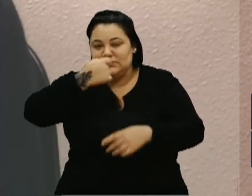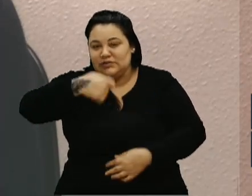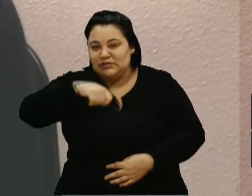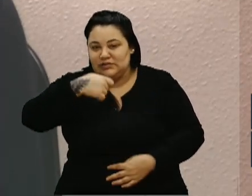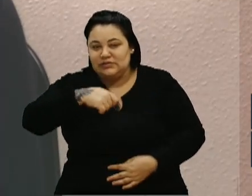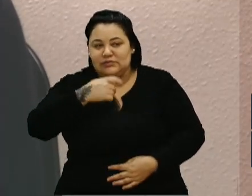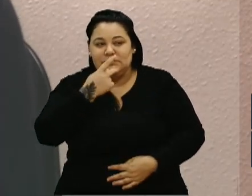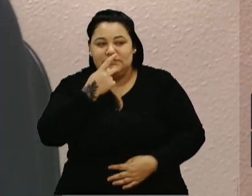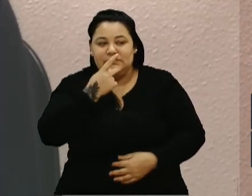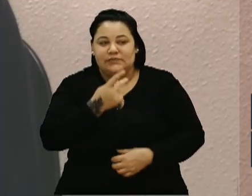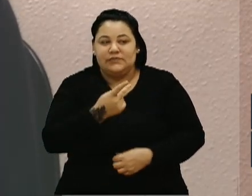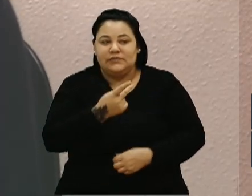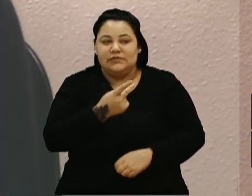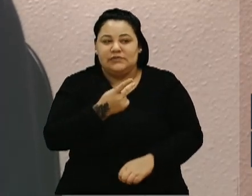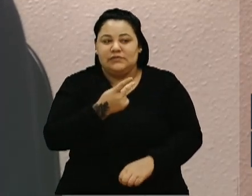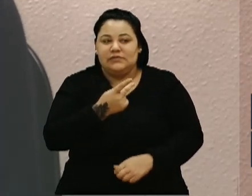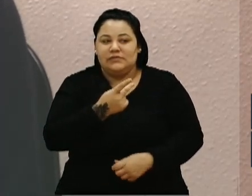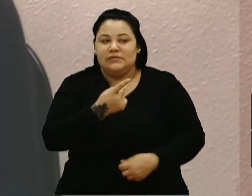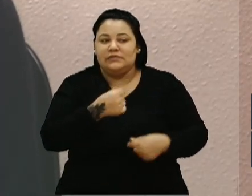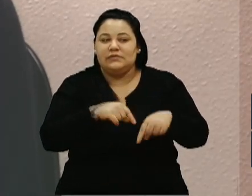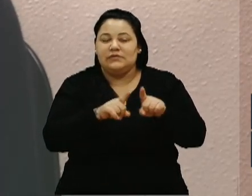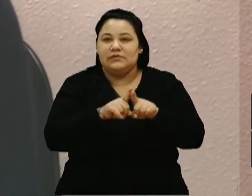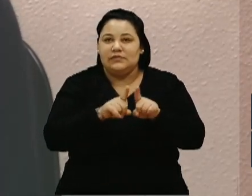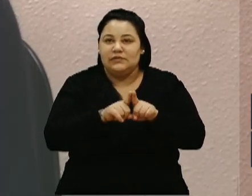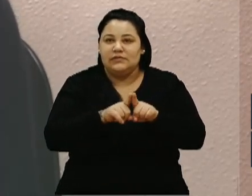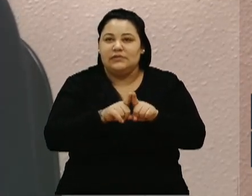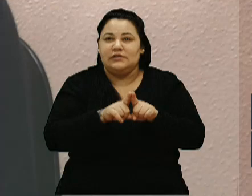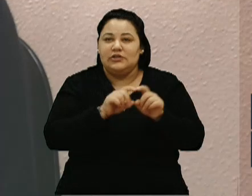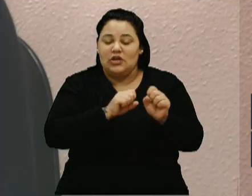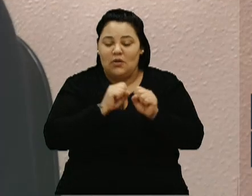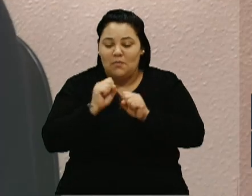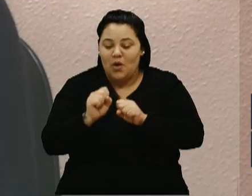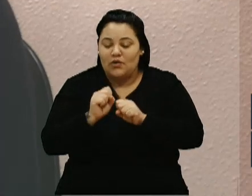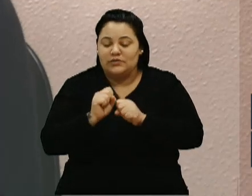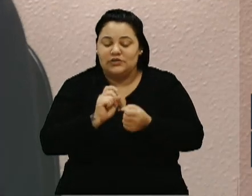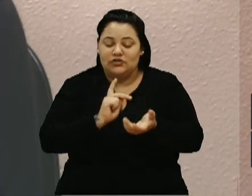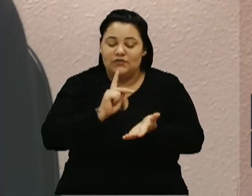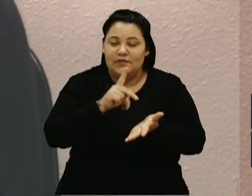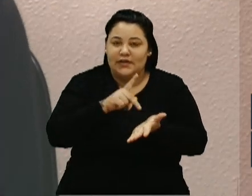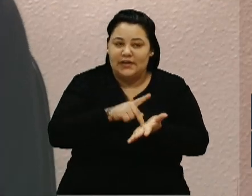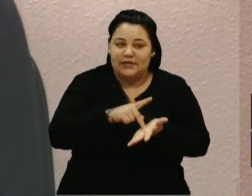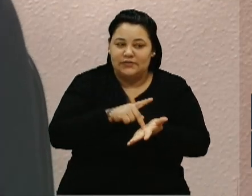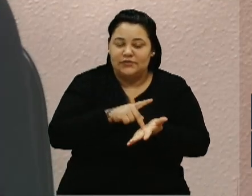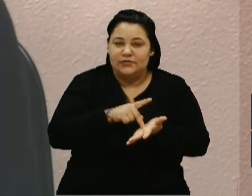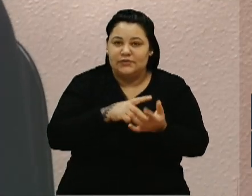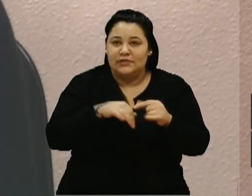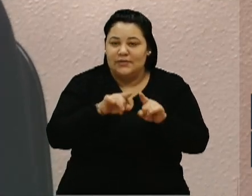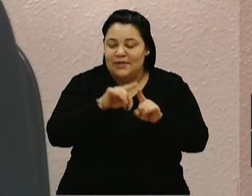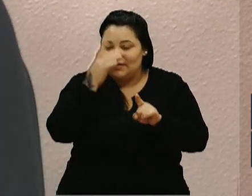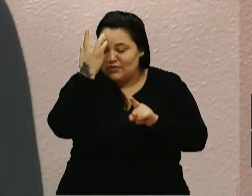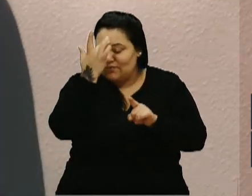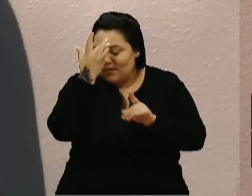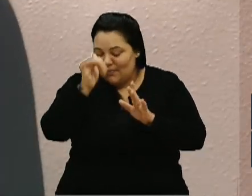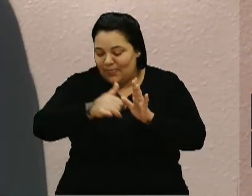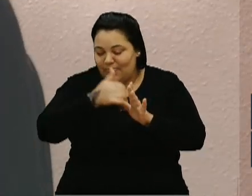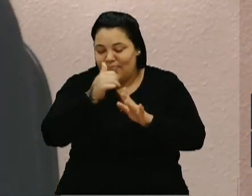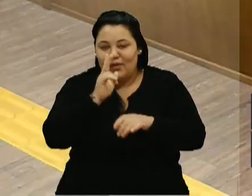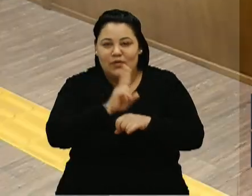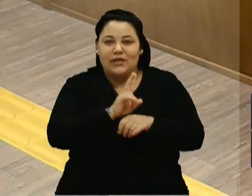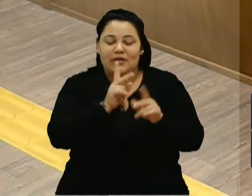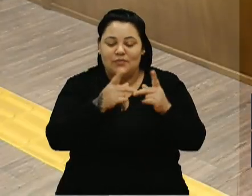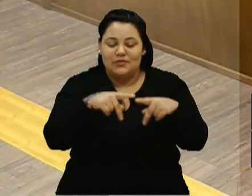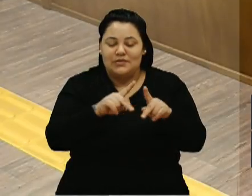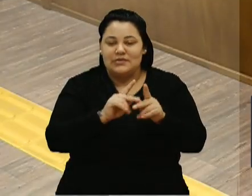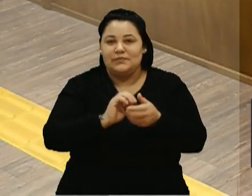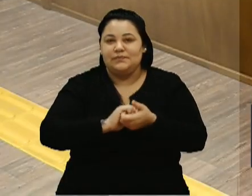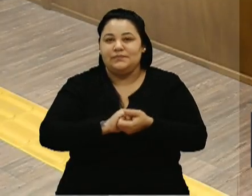trazer essas pessoas para a visibilidade, para que a gente possa, de fato, melhorar a saúde mental da nossa população. Muito obrigada.